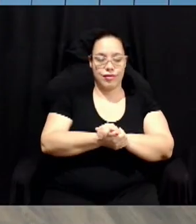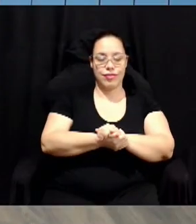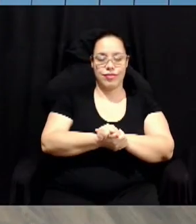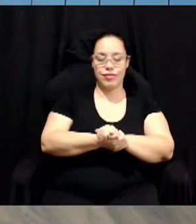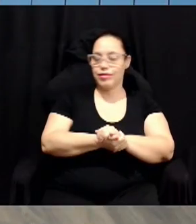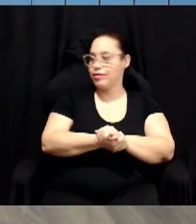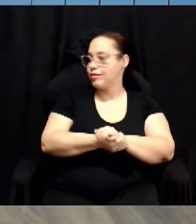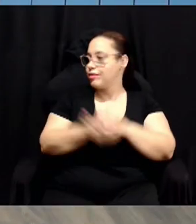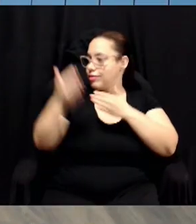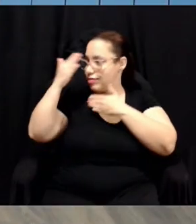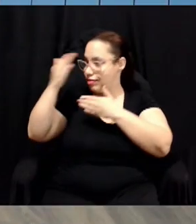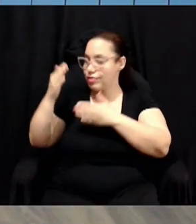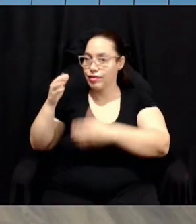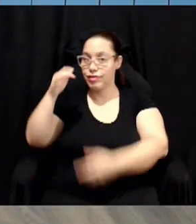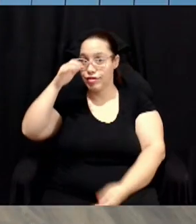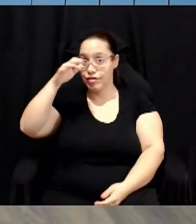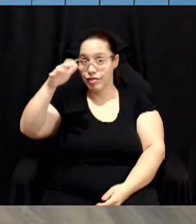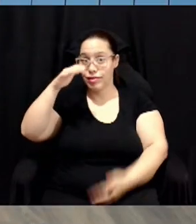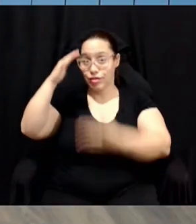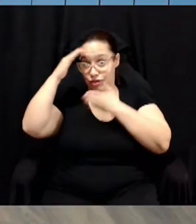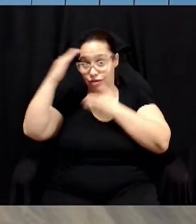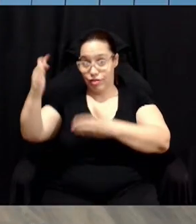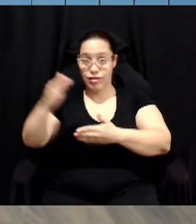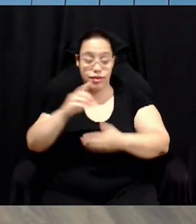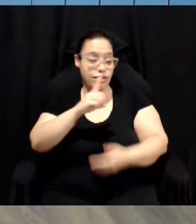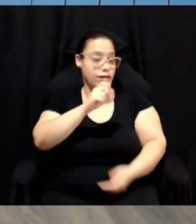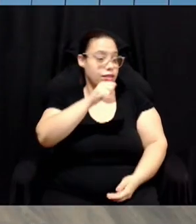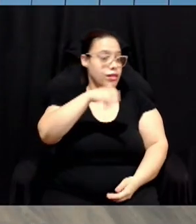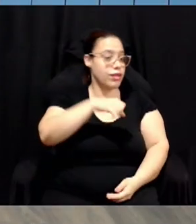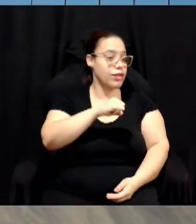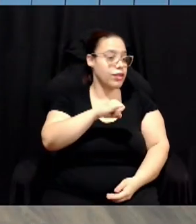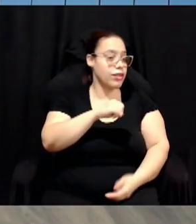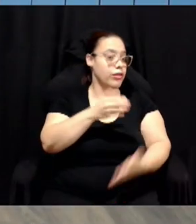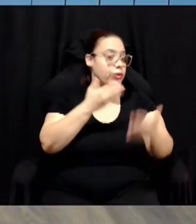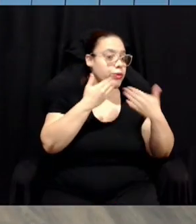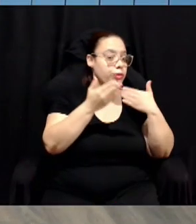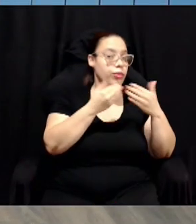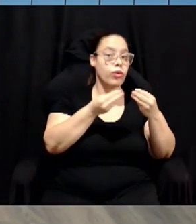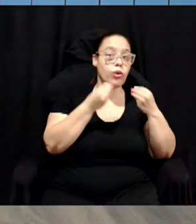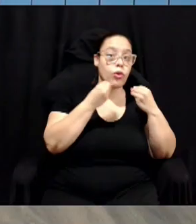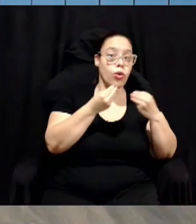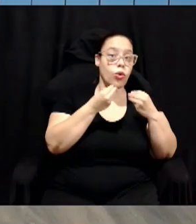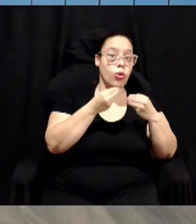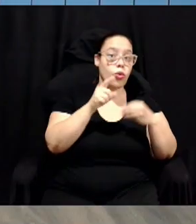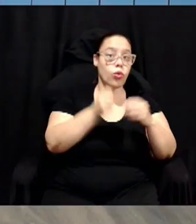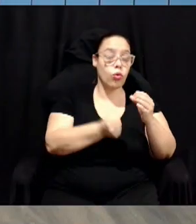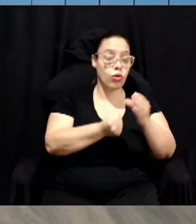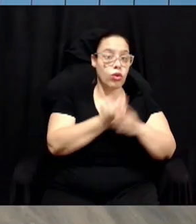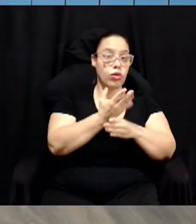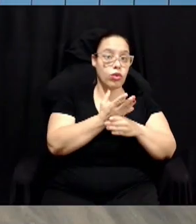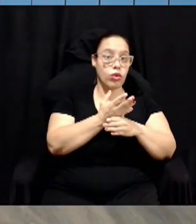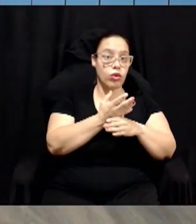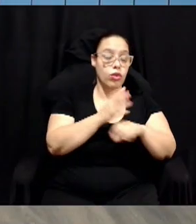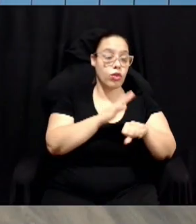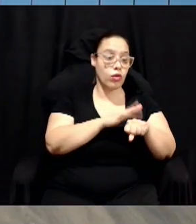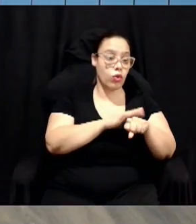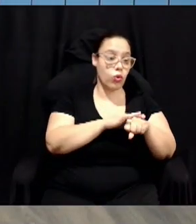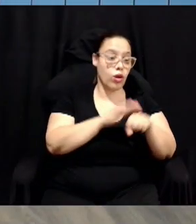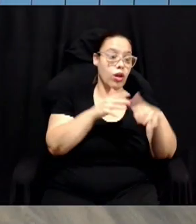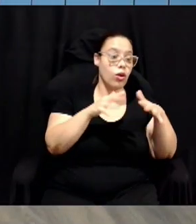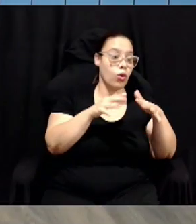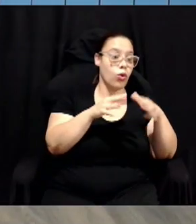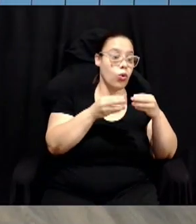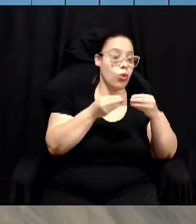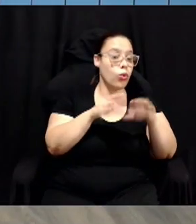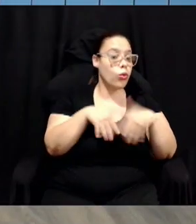Obrigada, Ana Paula, eu que agradeço. Dani, conta um pouquinho pra gente como que você descobriu que estava com Parkinson e com qual